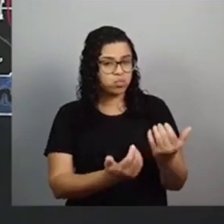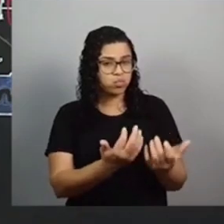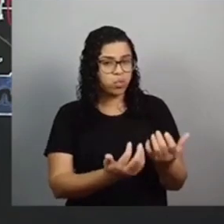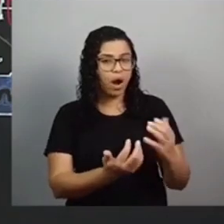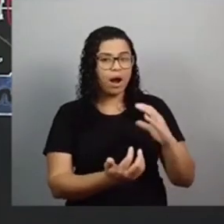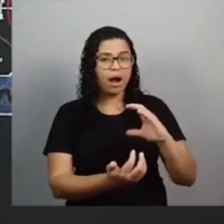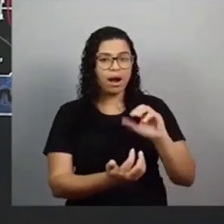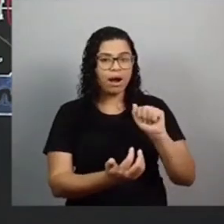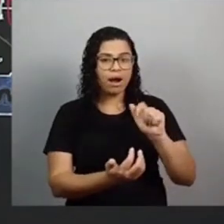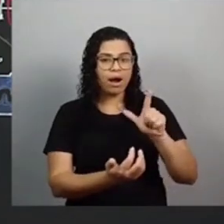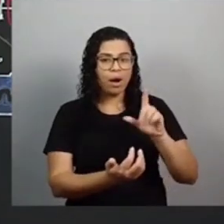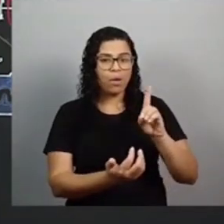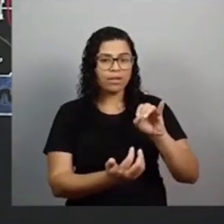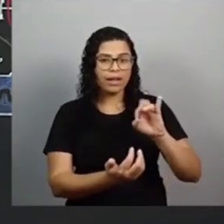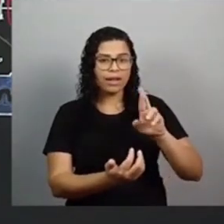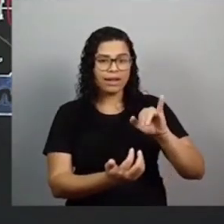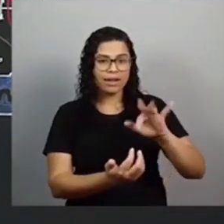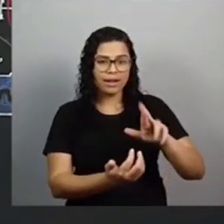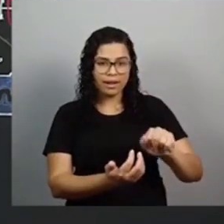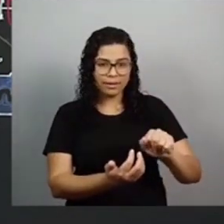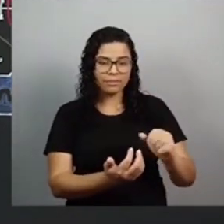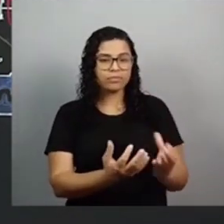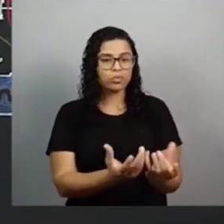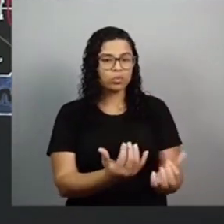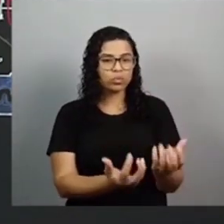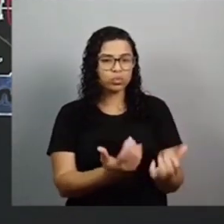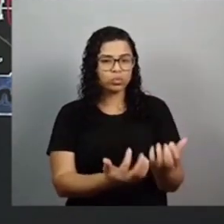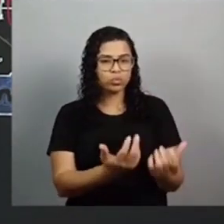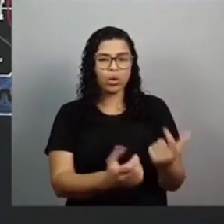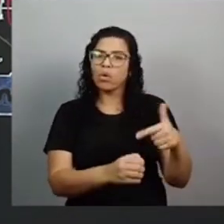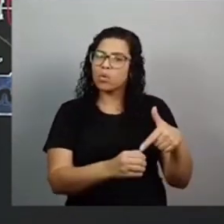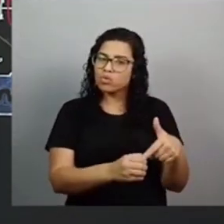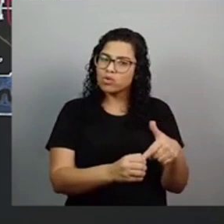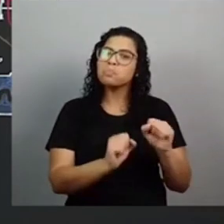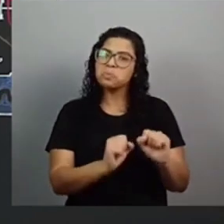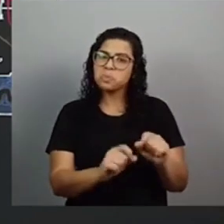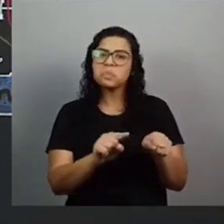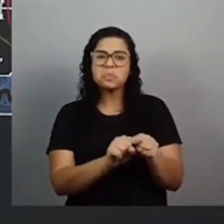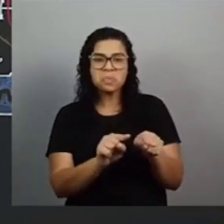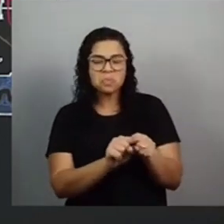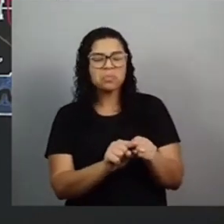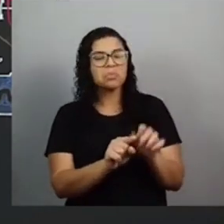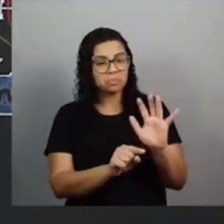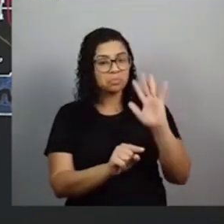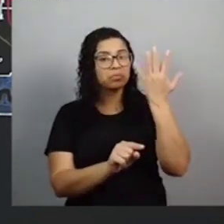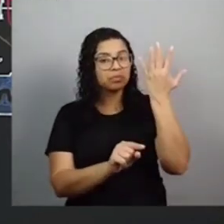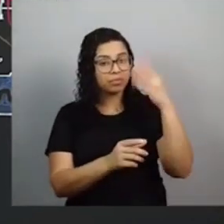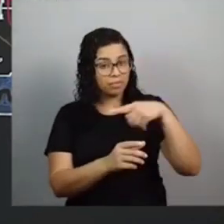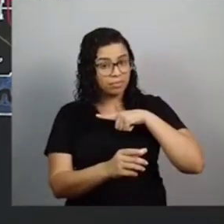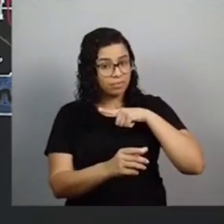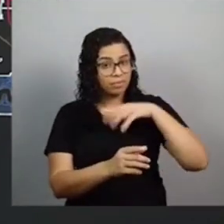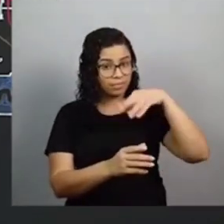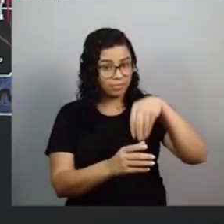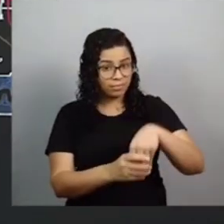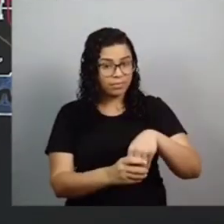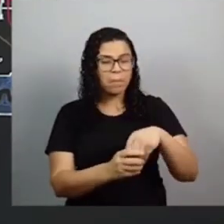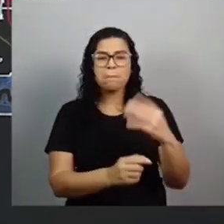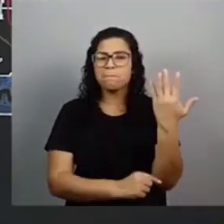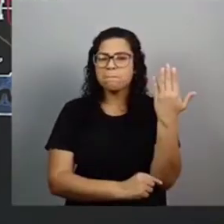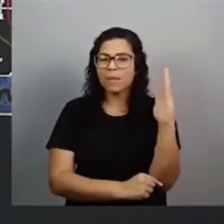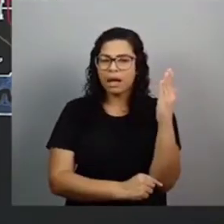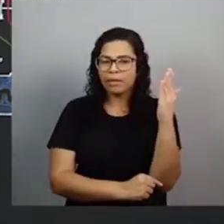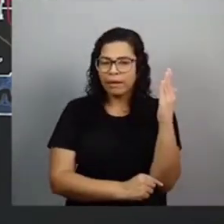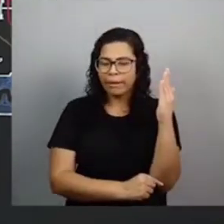queimando, isso está sendo alimentado por tipos de combustíveis, pode ser pode ser madeira